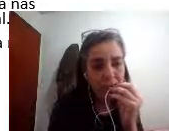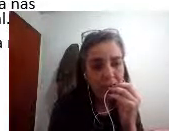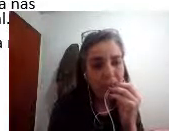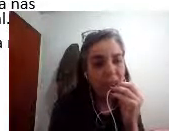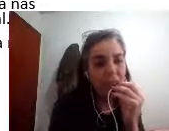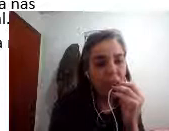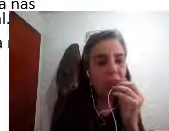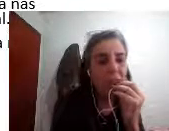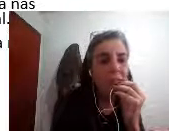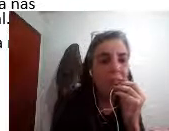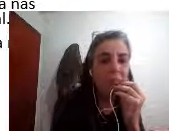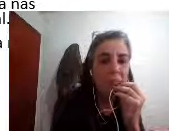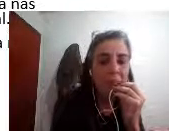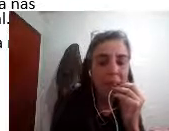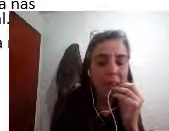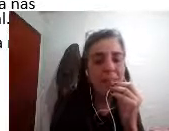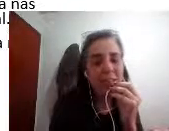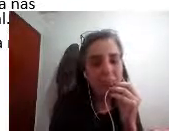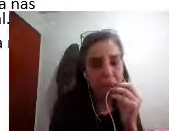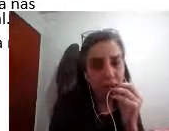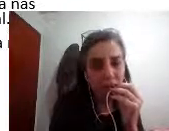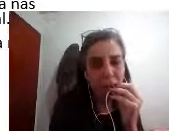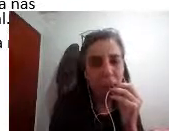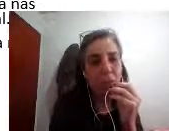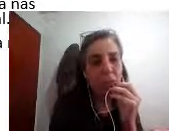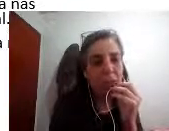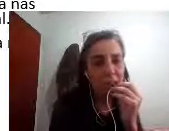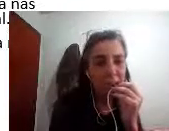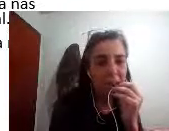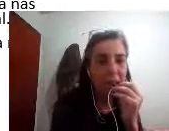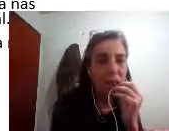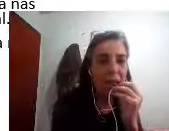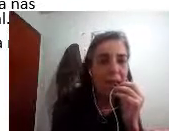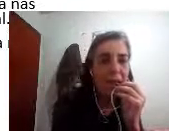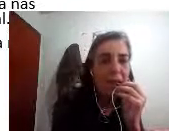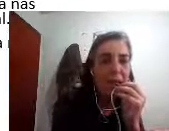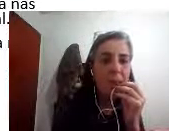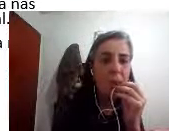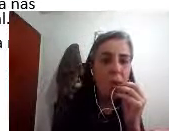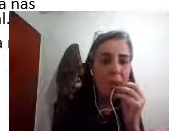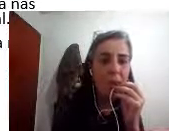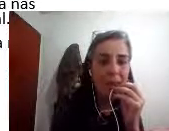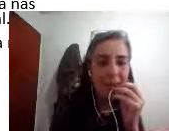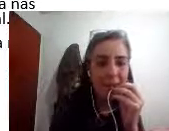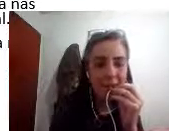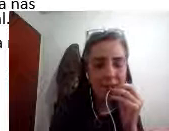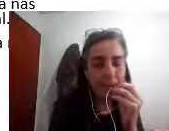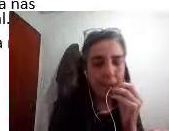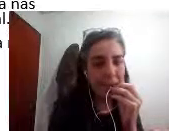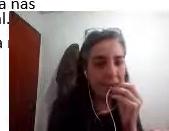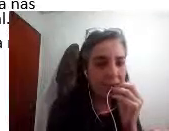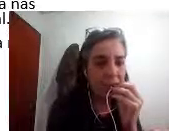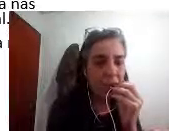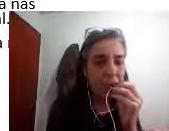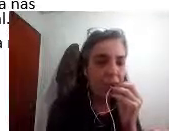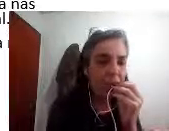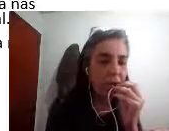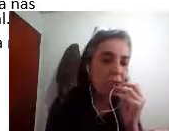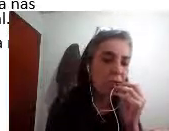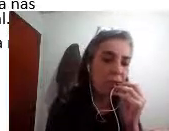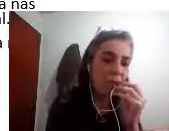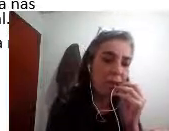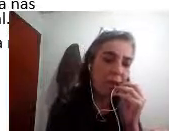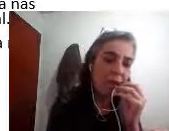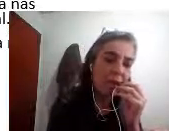objetivas relacionadas aí também a esse mesmo assunto, Renascimento, né? Então, é ler, interpretar a questão e